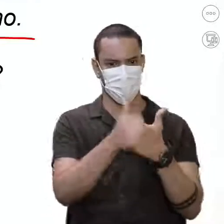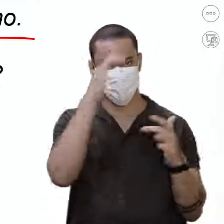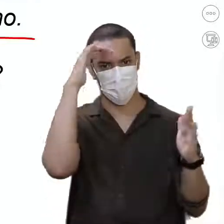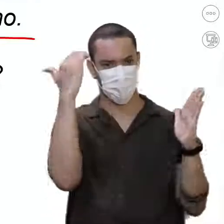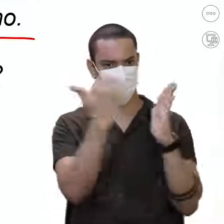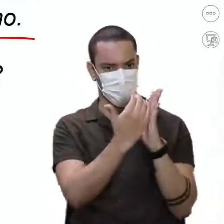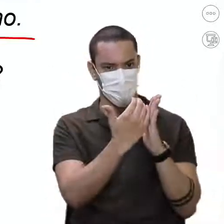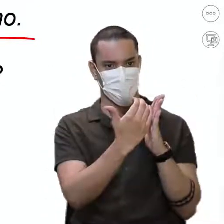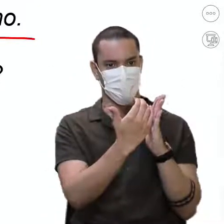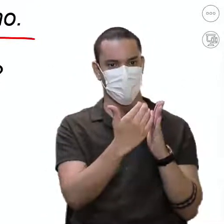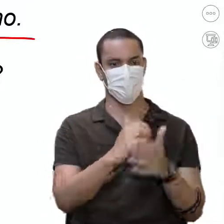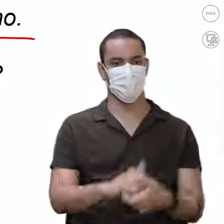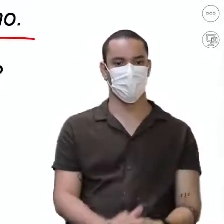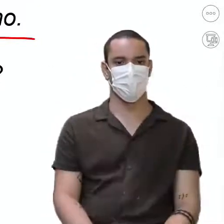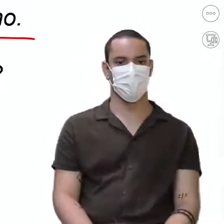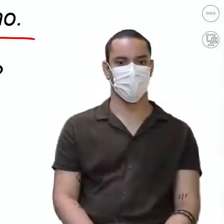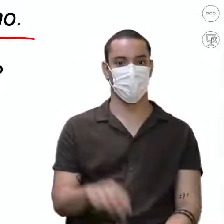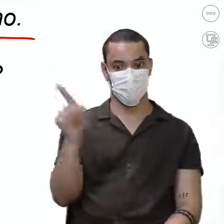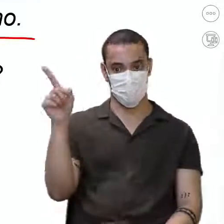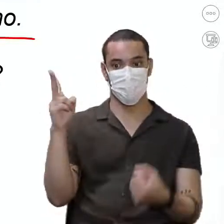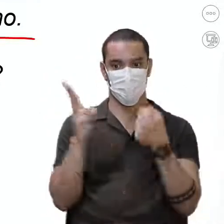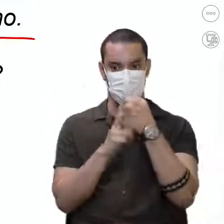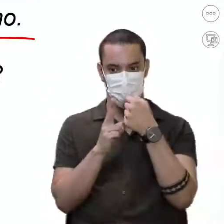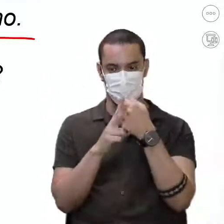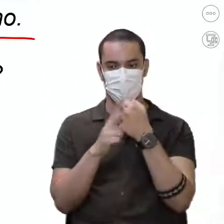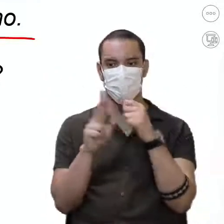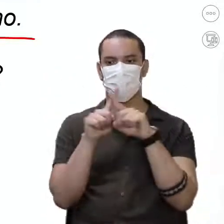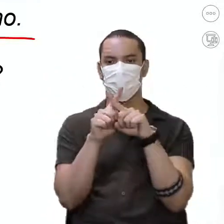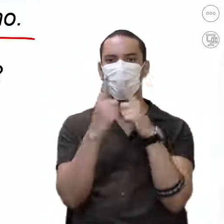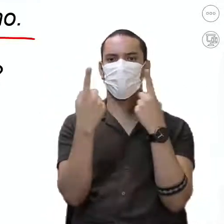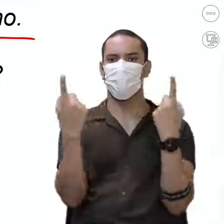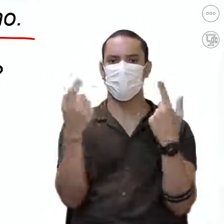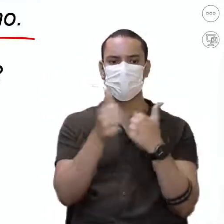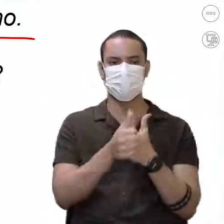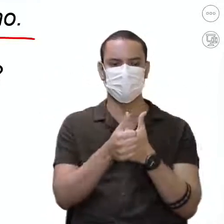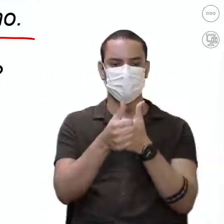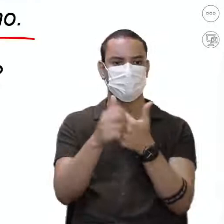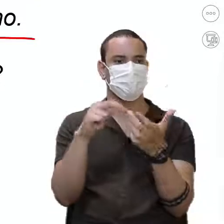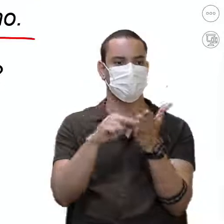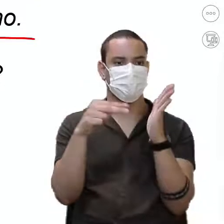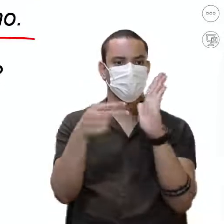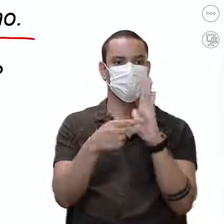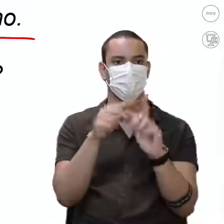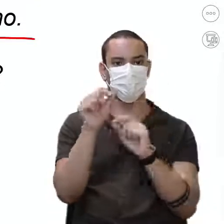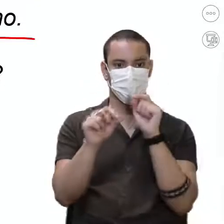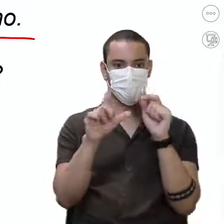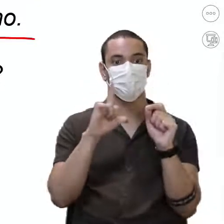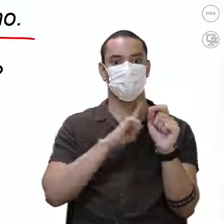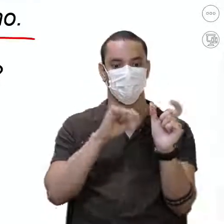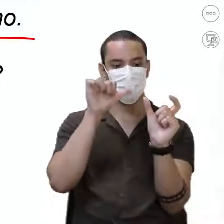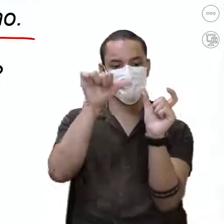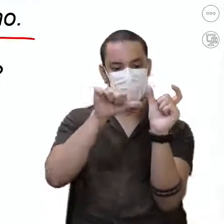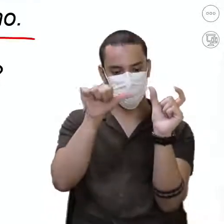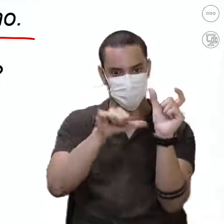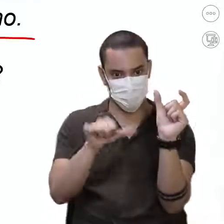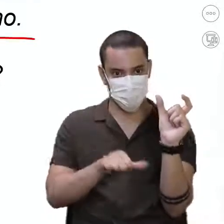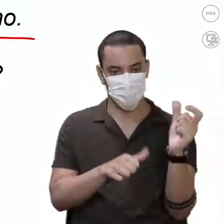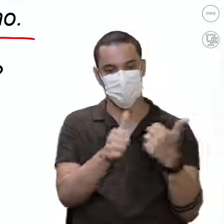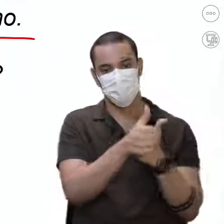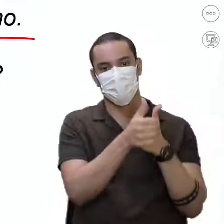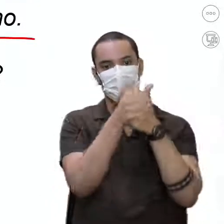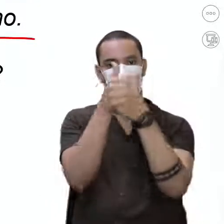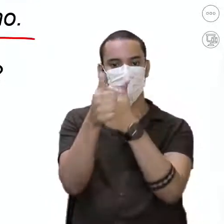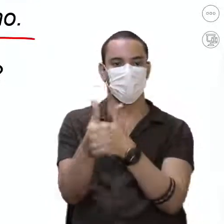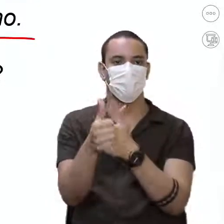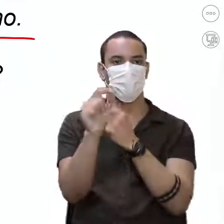palavra proceed, que é um verbo. Mas se ele é um verbo, significa que ele vai ser conjugado de acordo